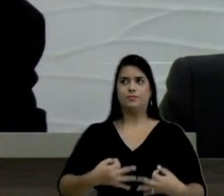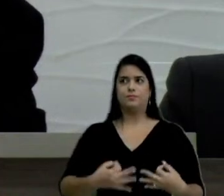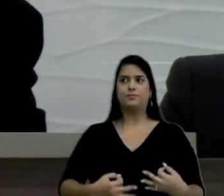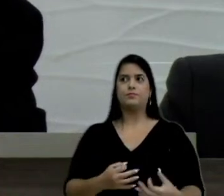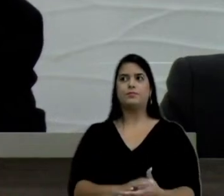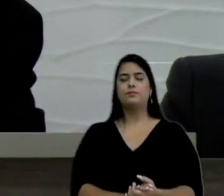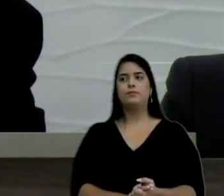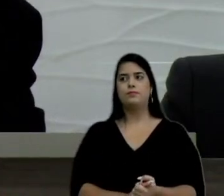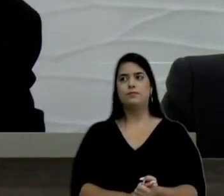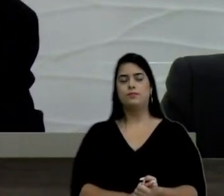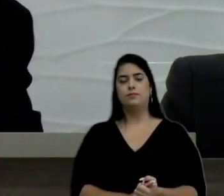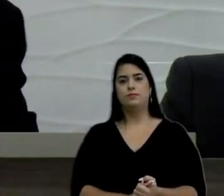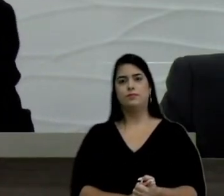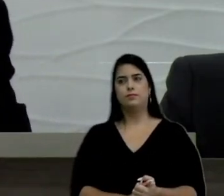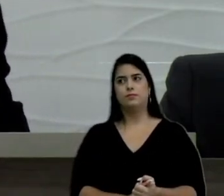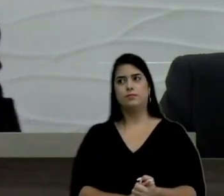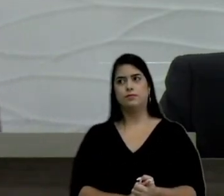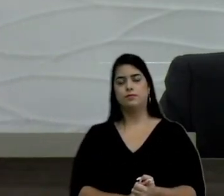discutindo